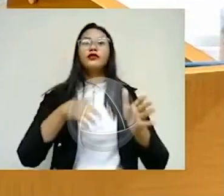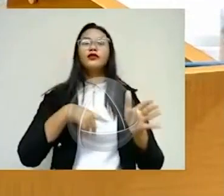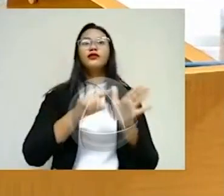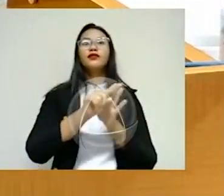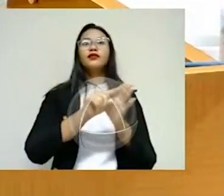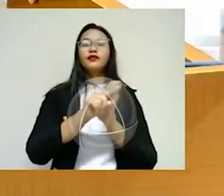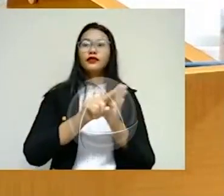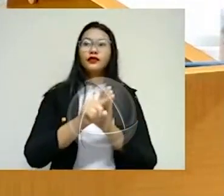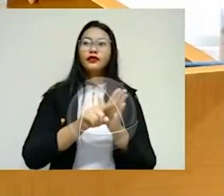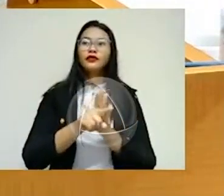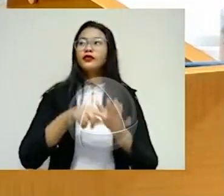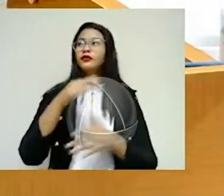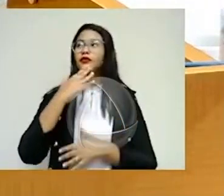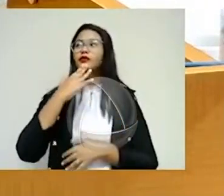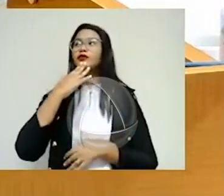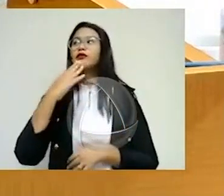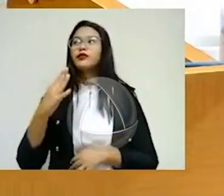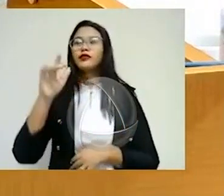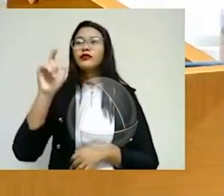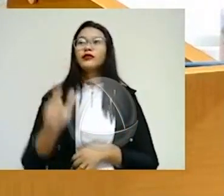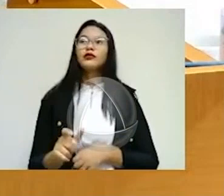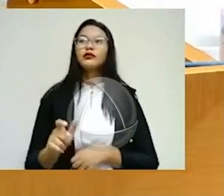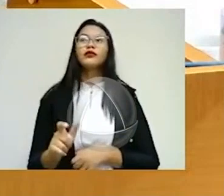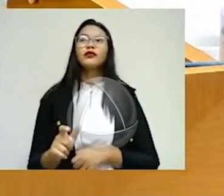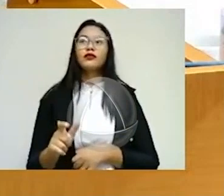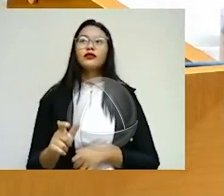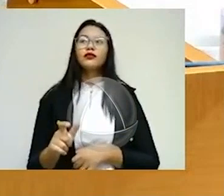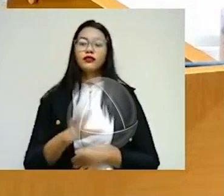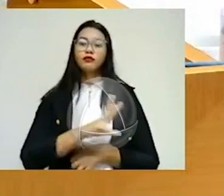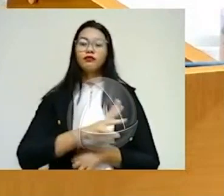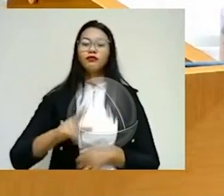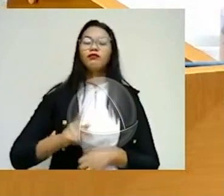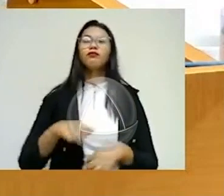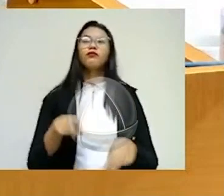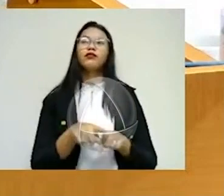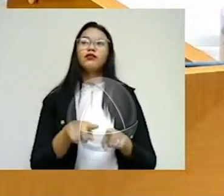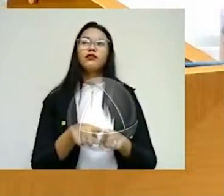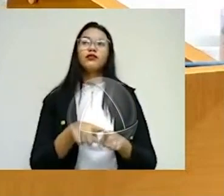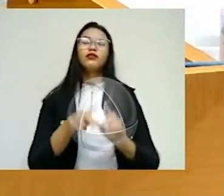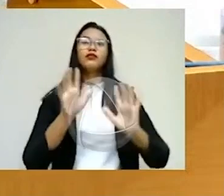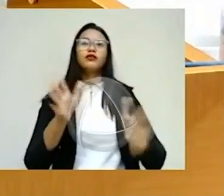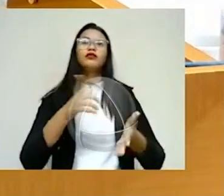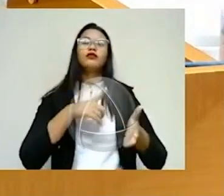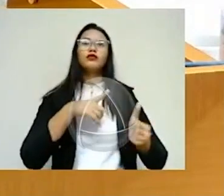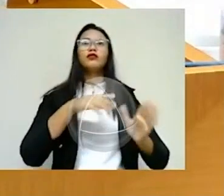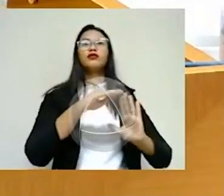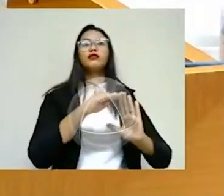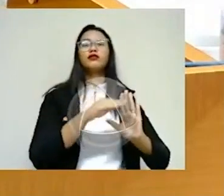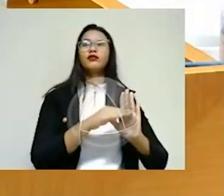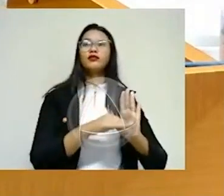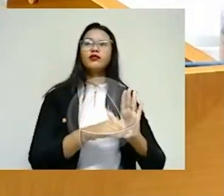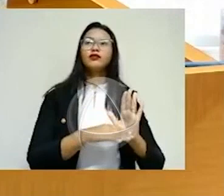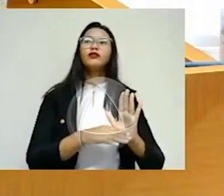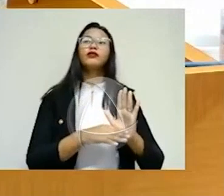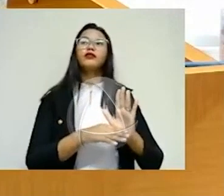O tribunal já fez uma inspeção a pedido do juiz, do Ministério Público, enfim, foi